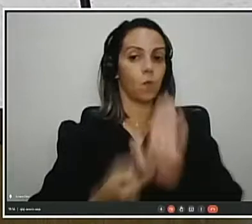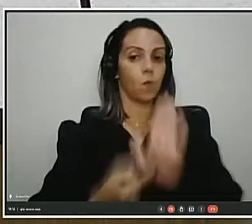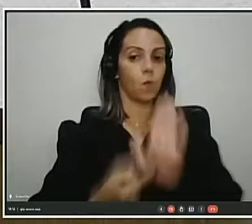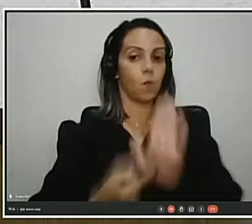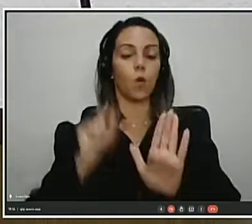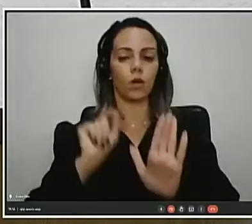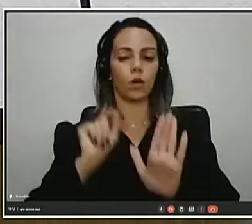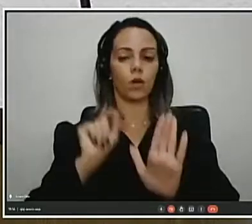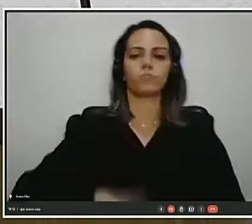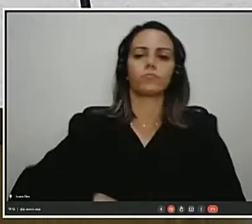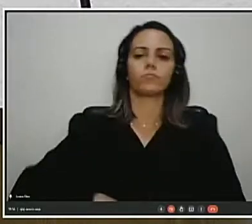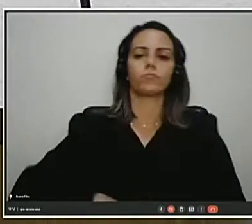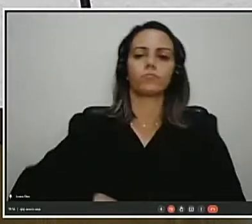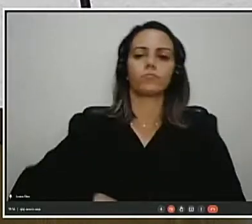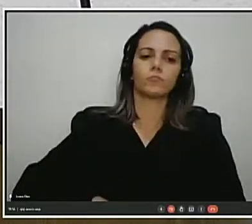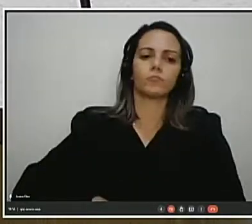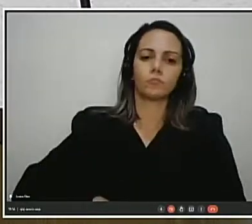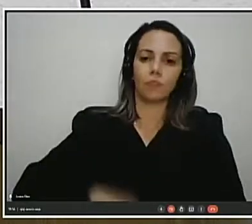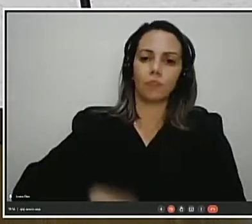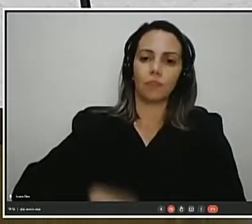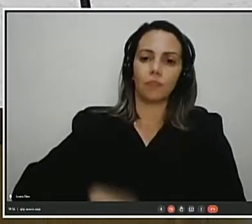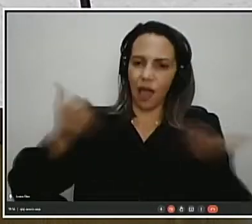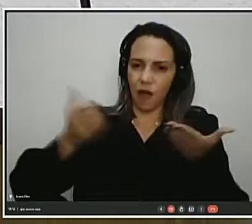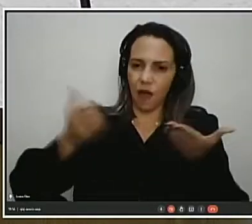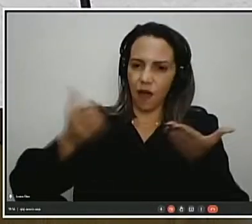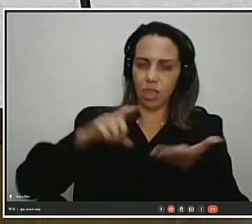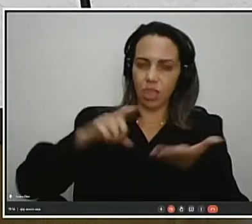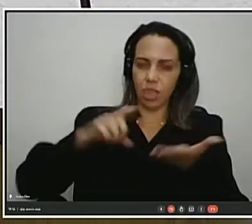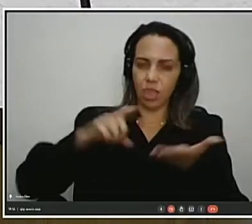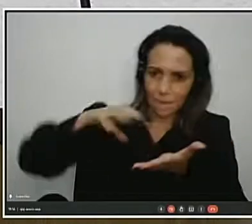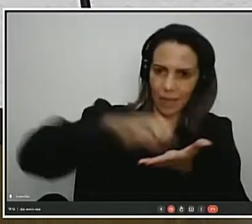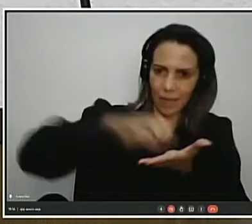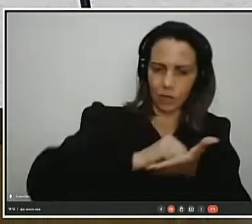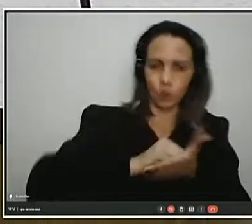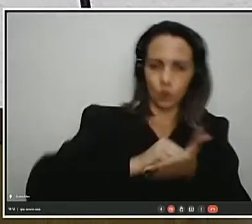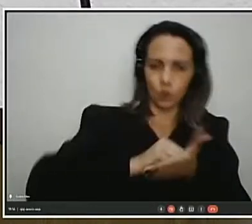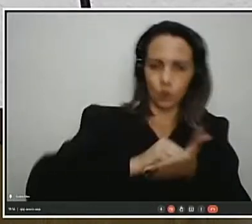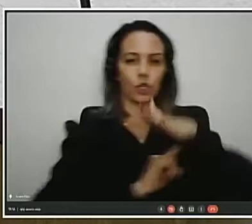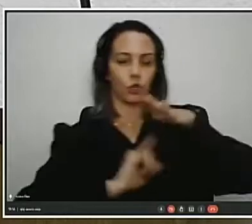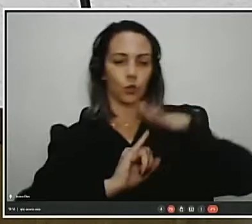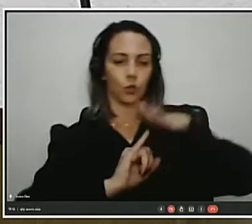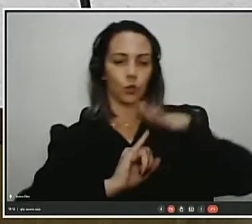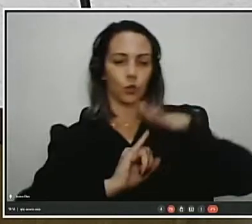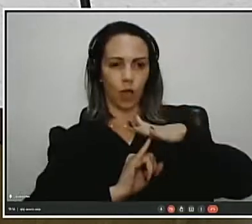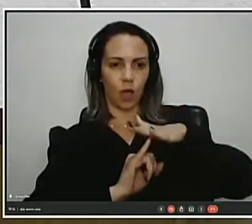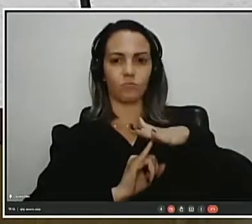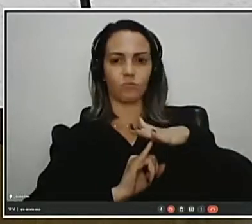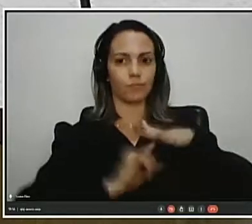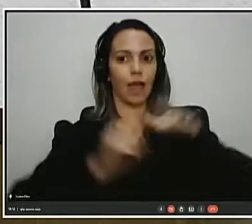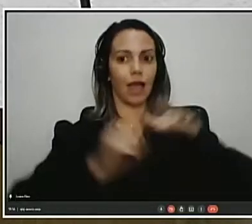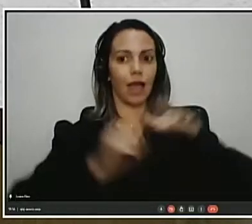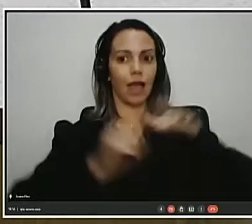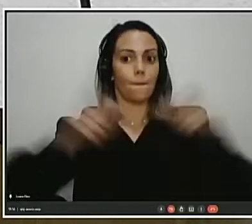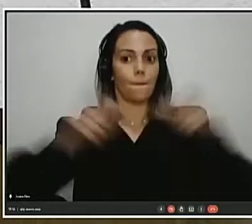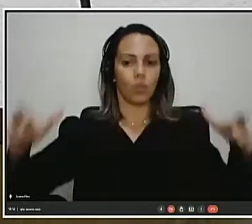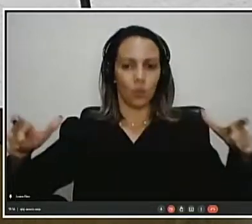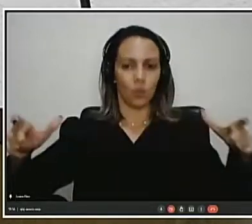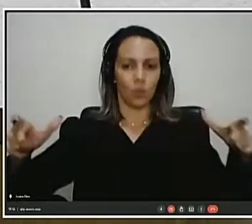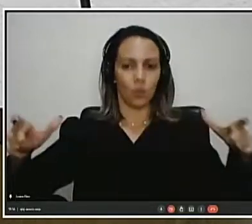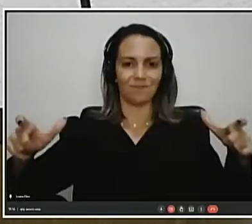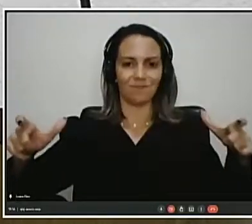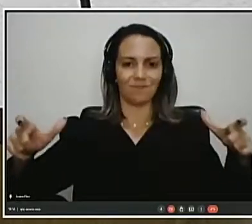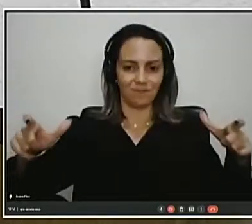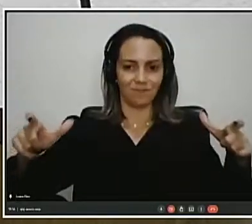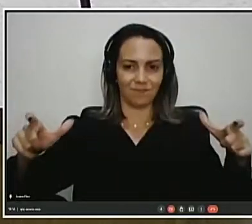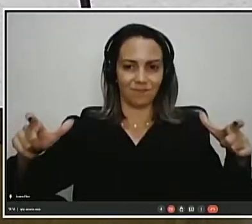10 anos, as matrículas de estudantes com deficiência em instituições segregadas aumentaram. Fonte do Censo Escolar